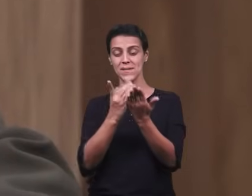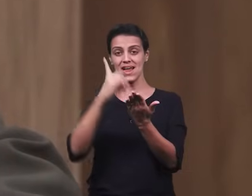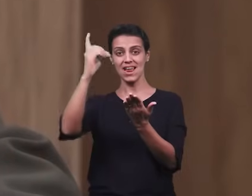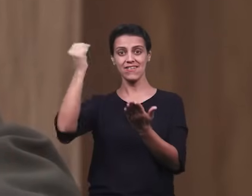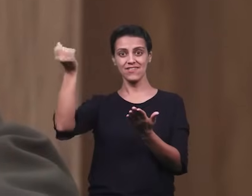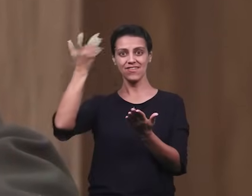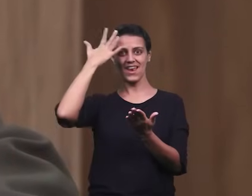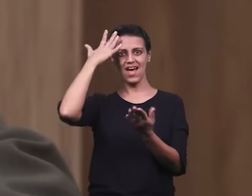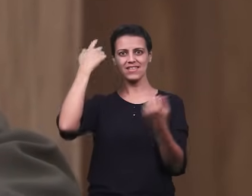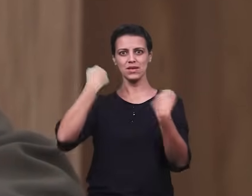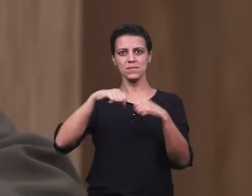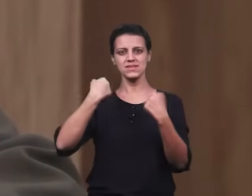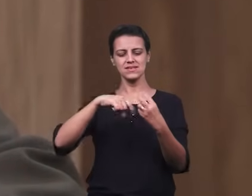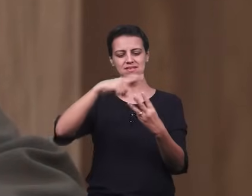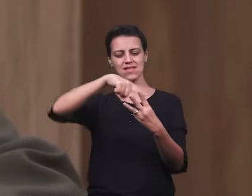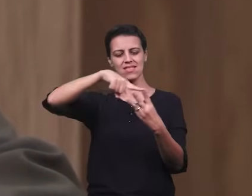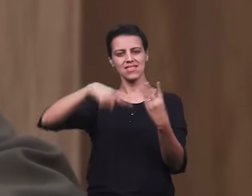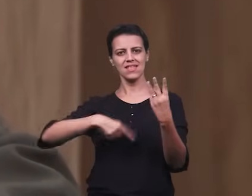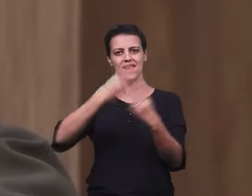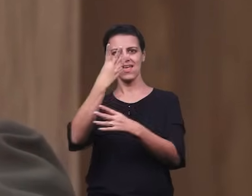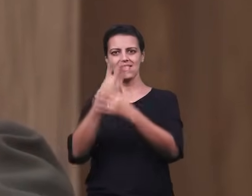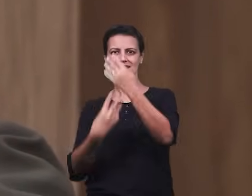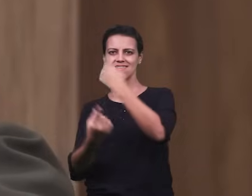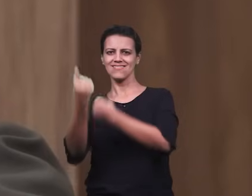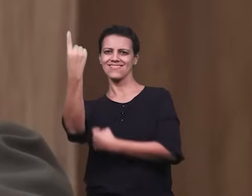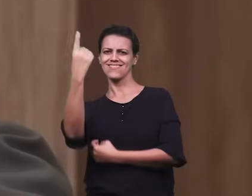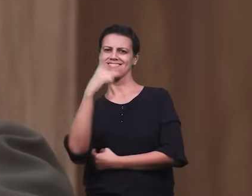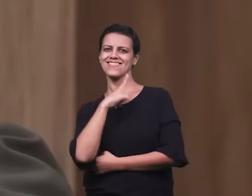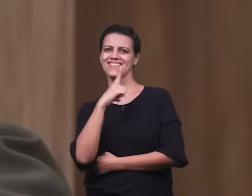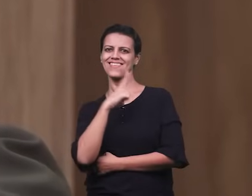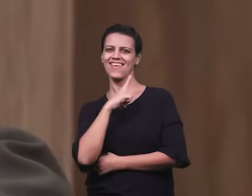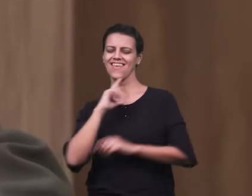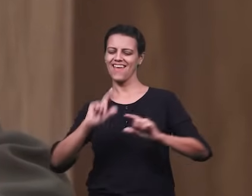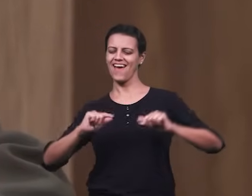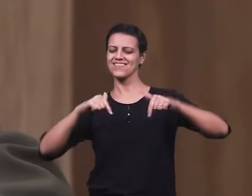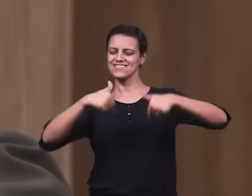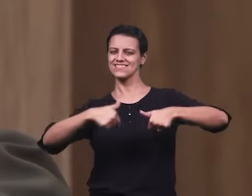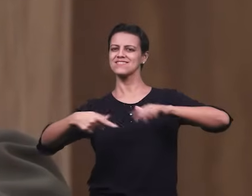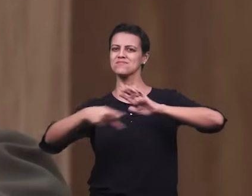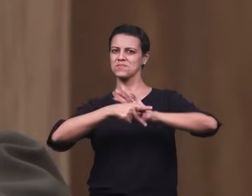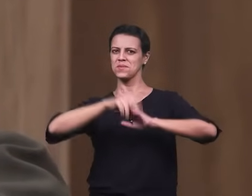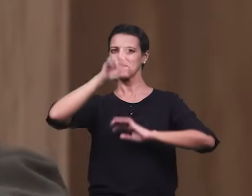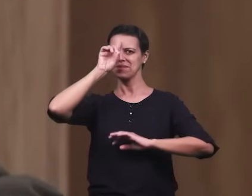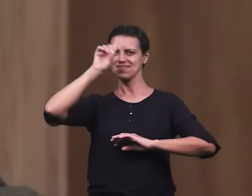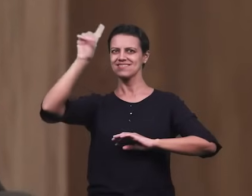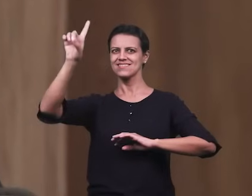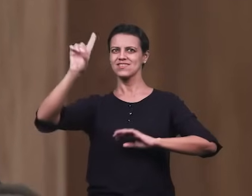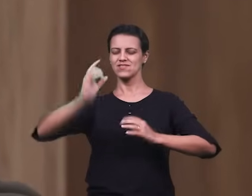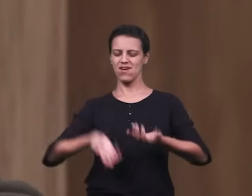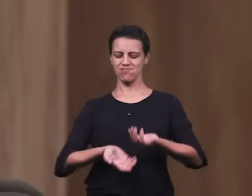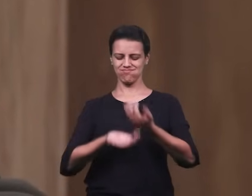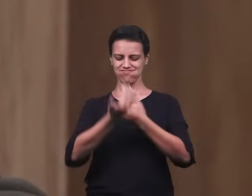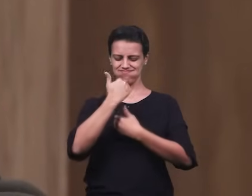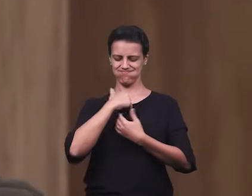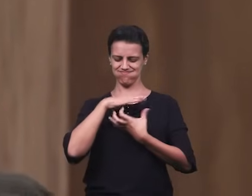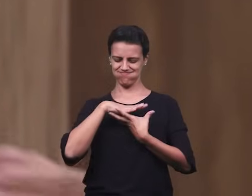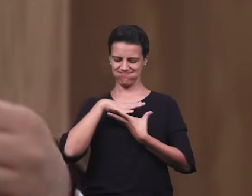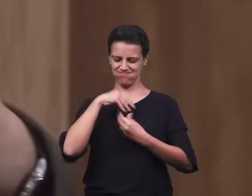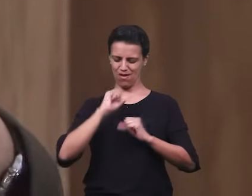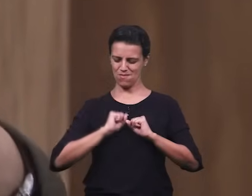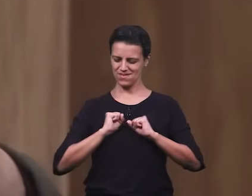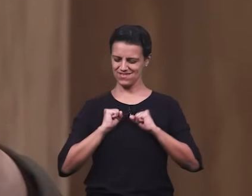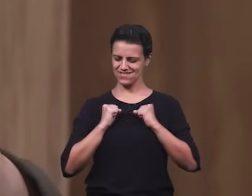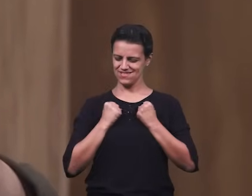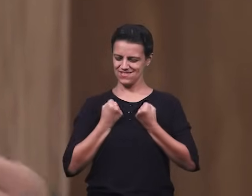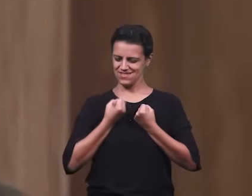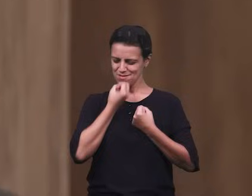alimenta a alma, você tem que encontrar a Trindade naquela palavra. Que a ação da Trindade é que vai alimentar a nossa alma e vai ser bom